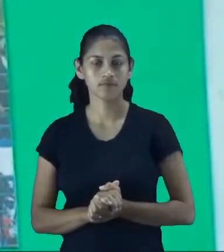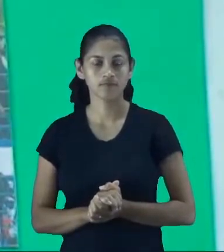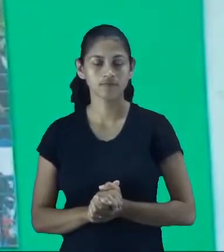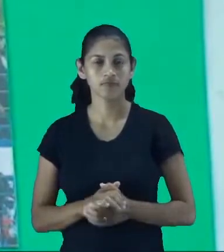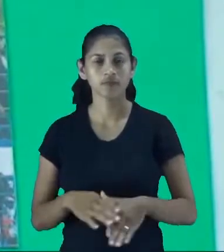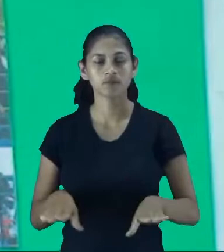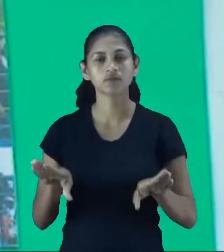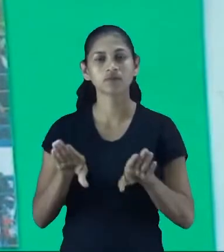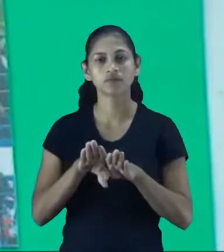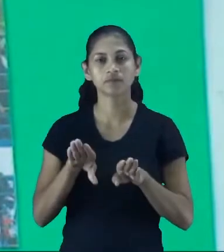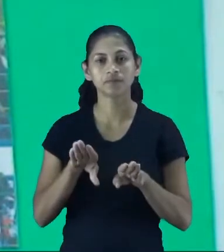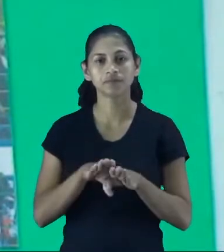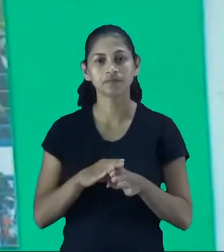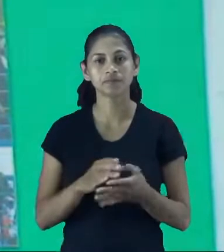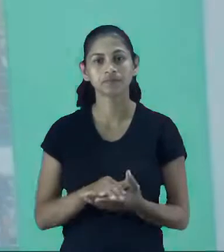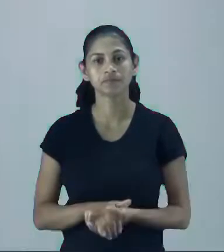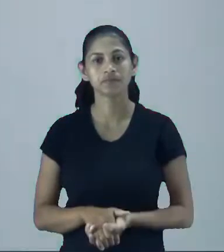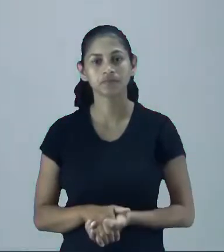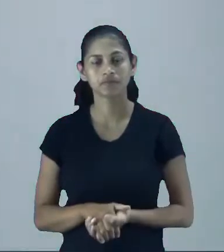e também